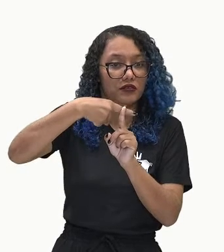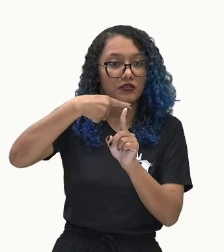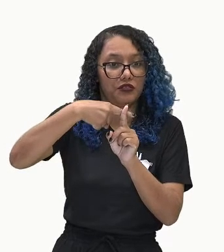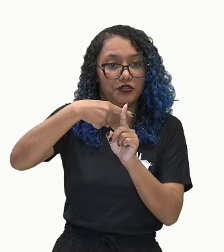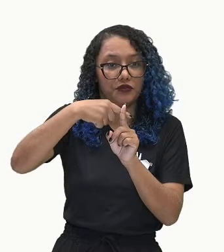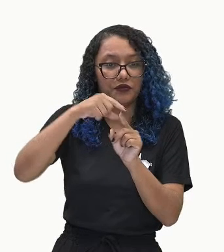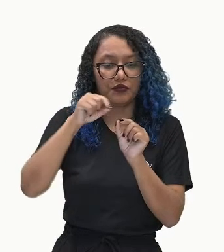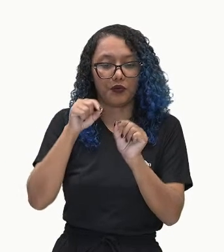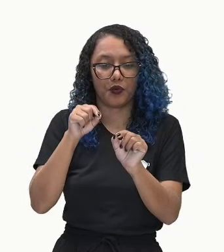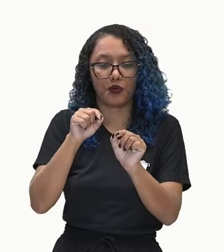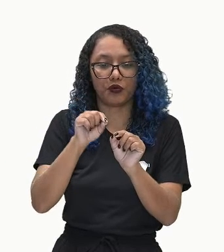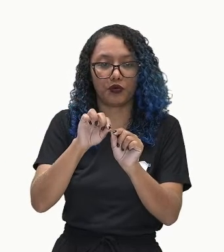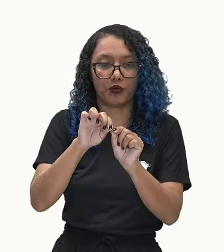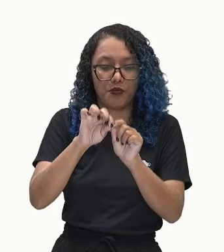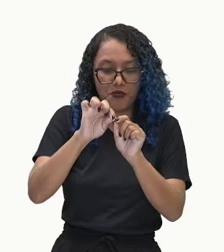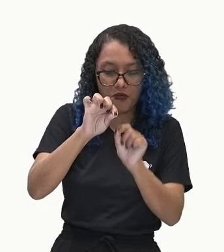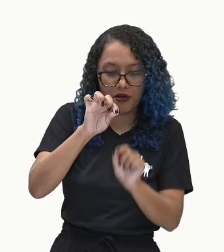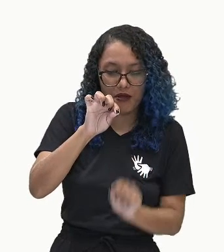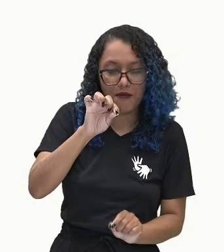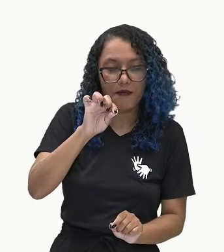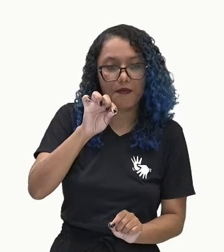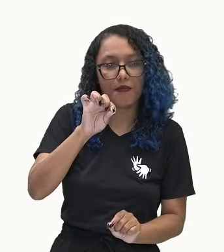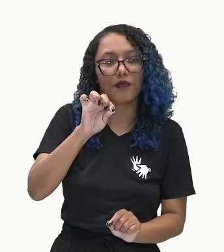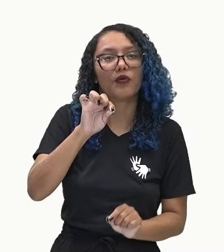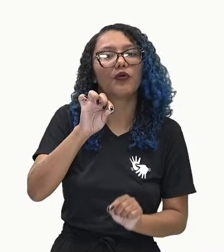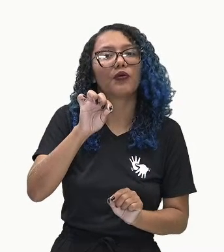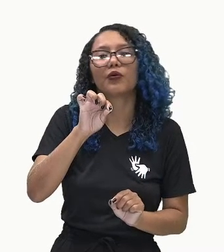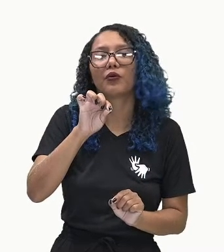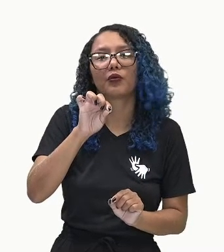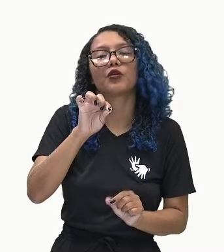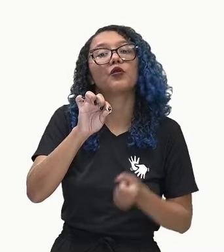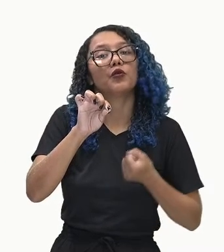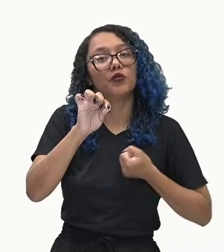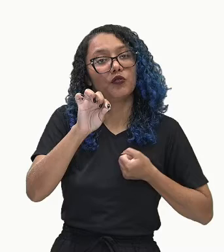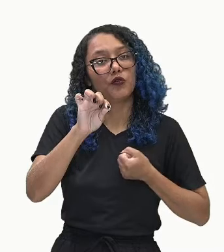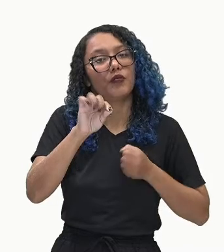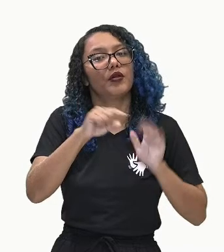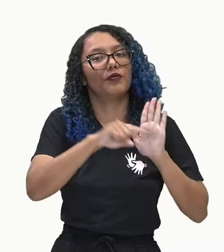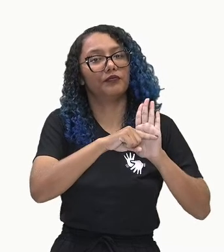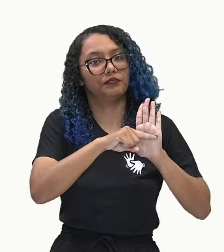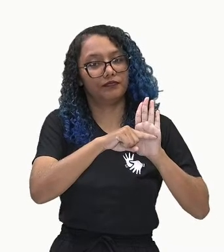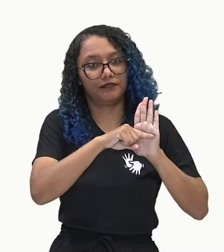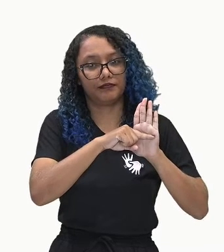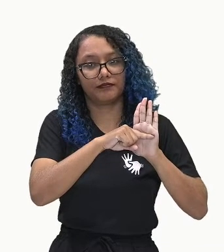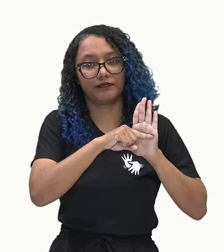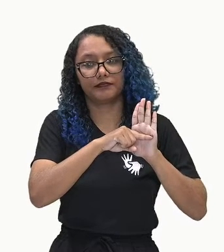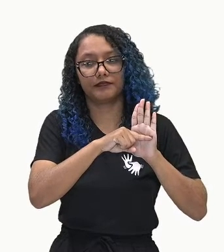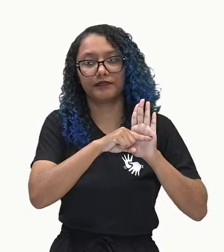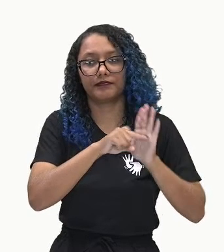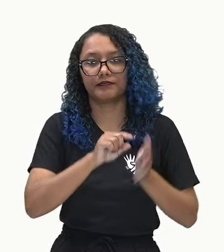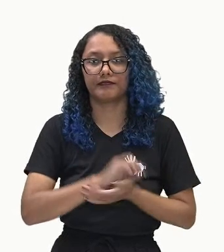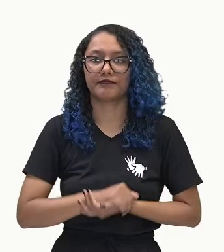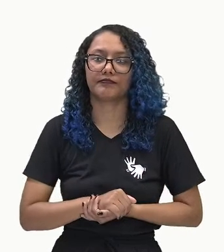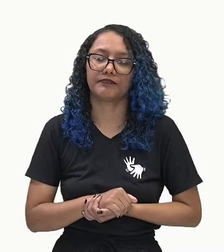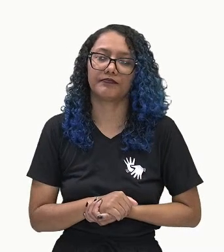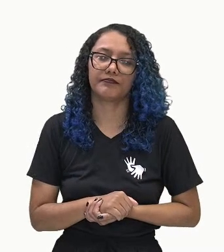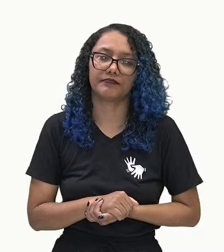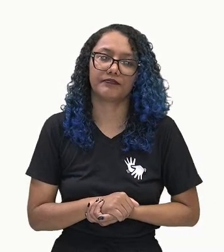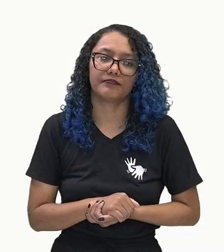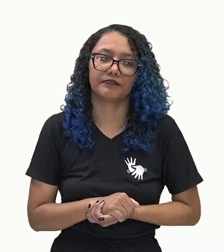dessa origem, descendo, a gente tem os valores negativos. Não se esqueçam